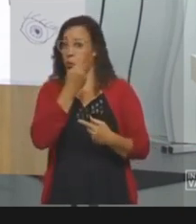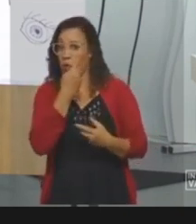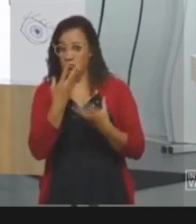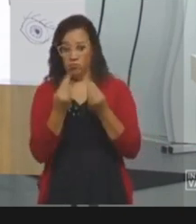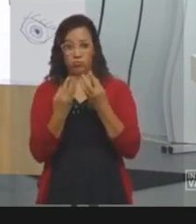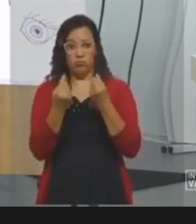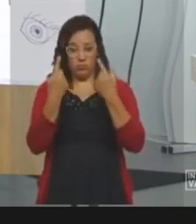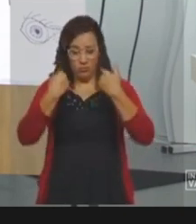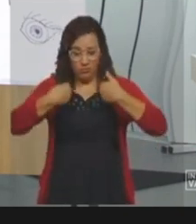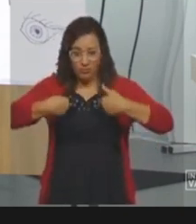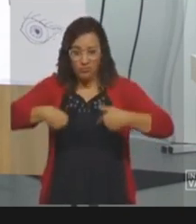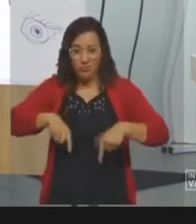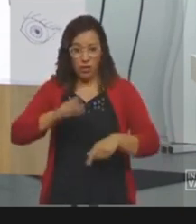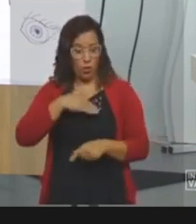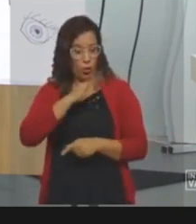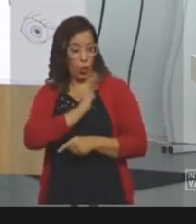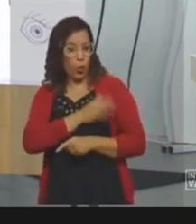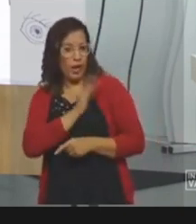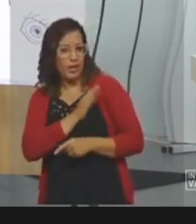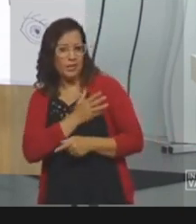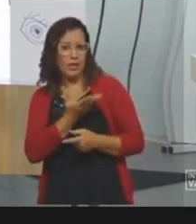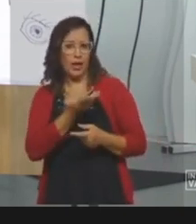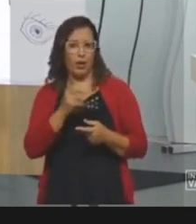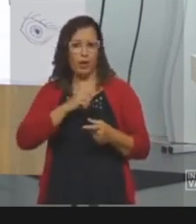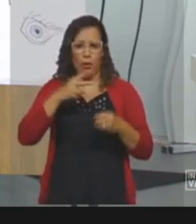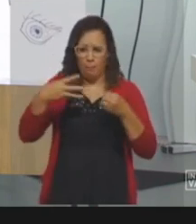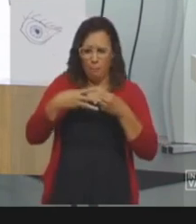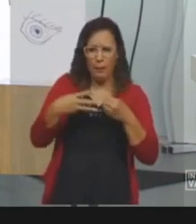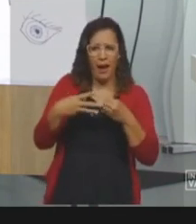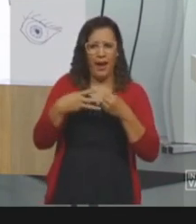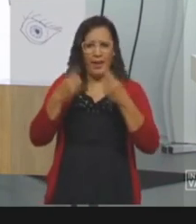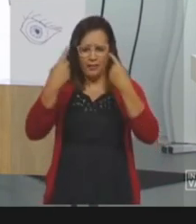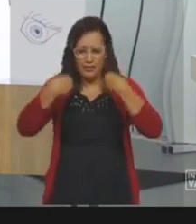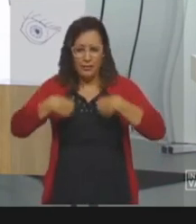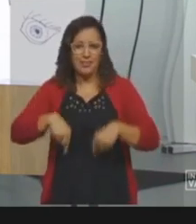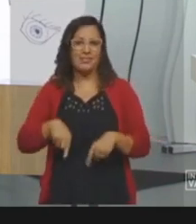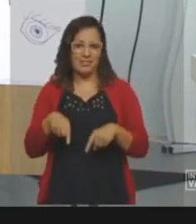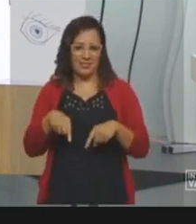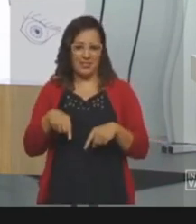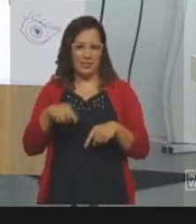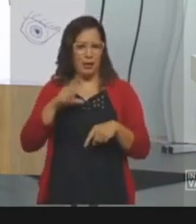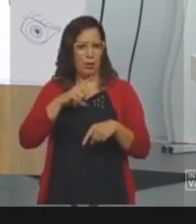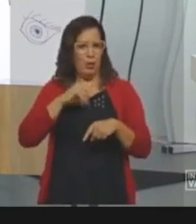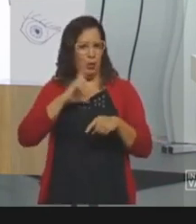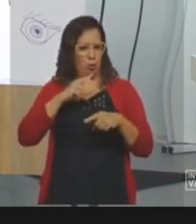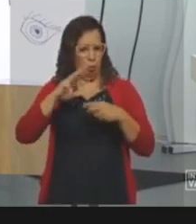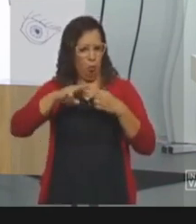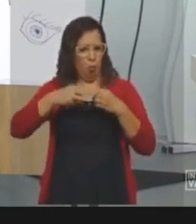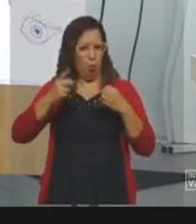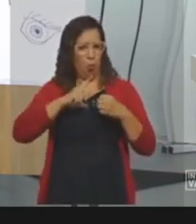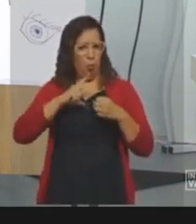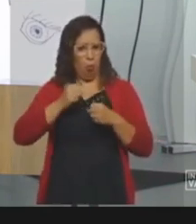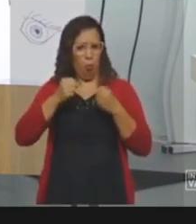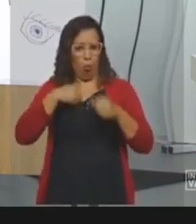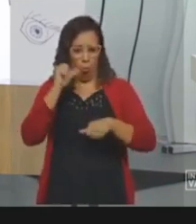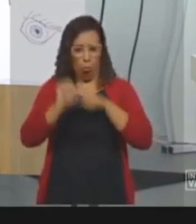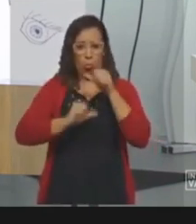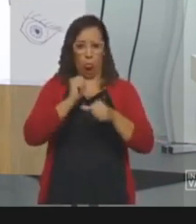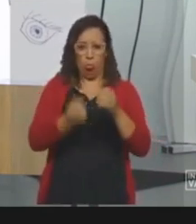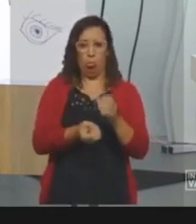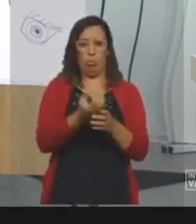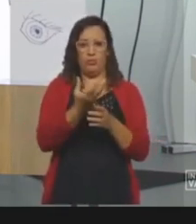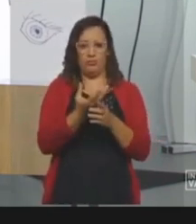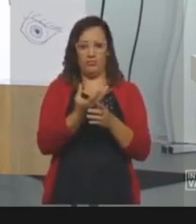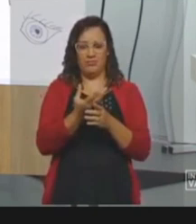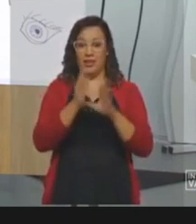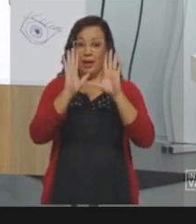fígado, célula do coração, célula... Enfim, é uma célula potente, totipotente, ela se transforma em qualquer uma. Por